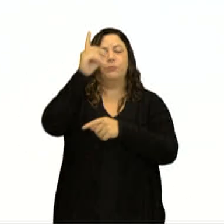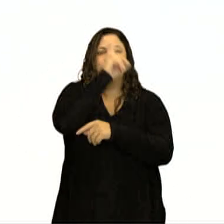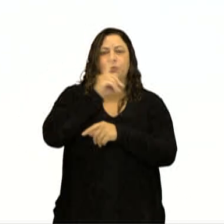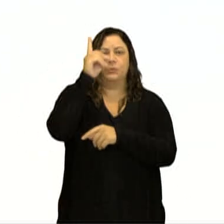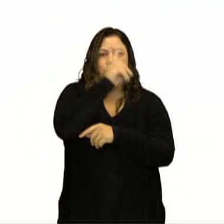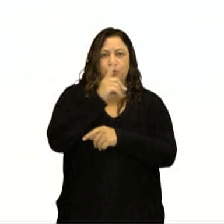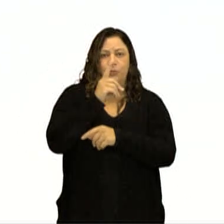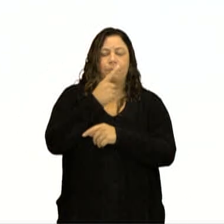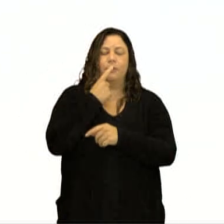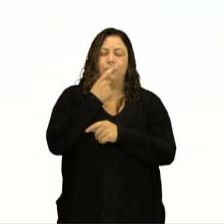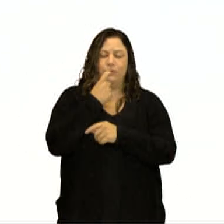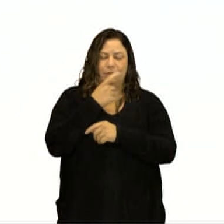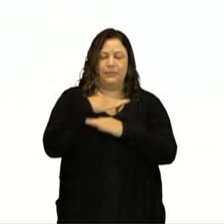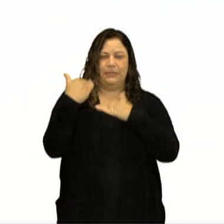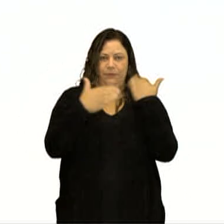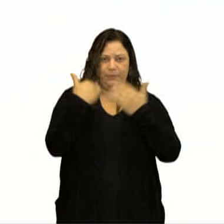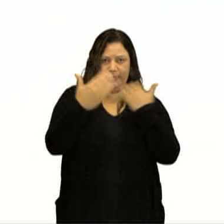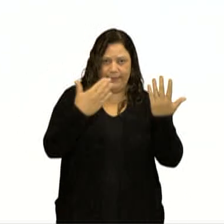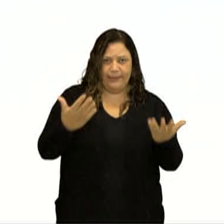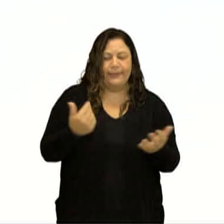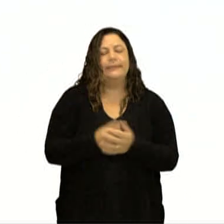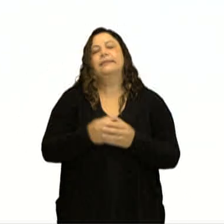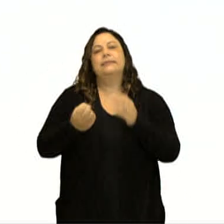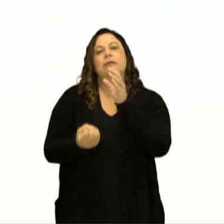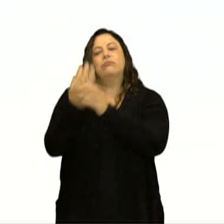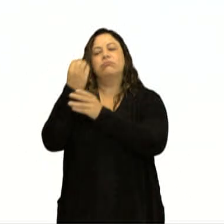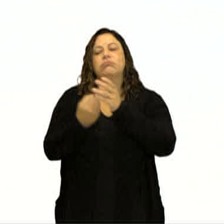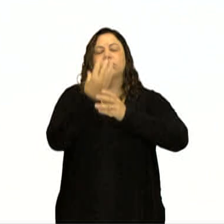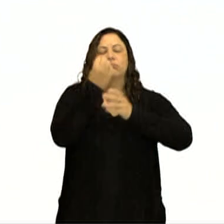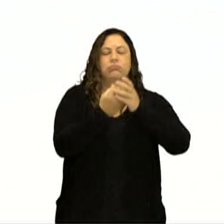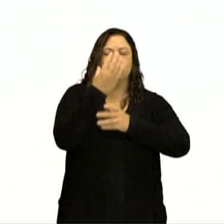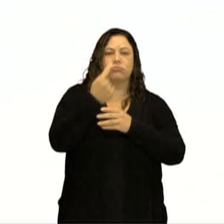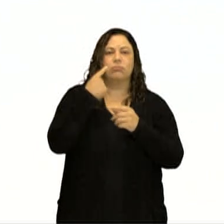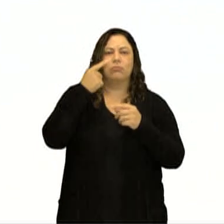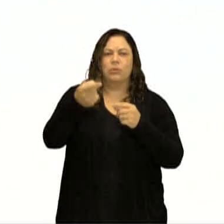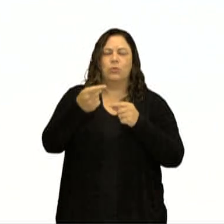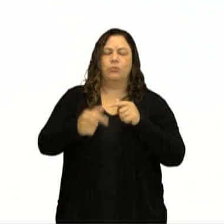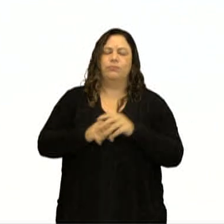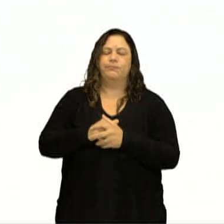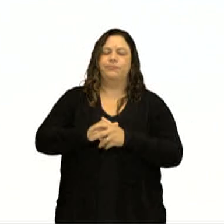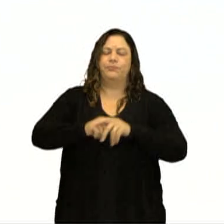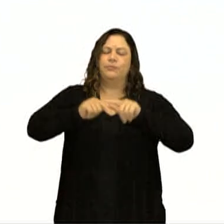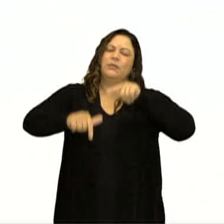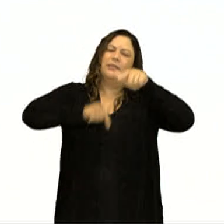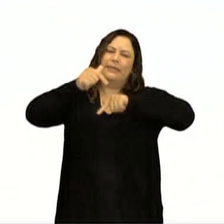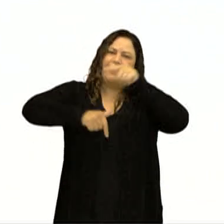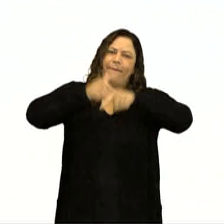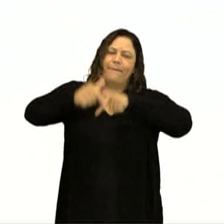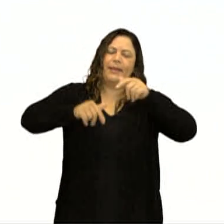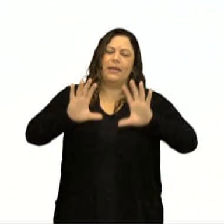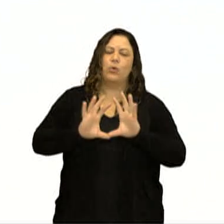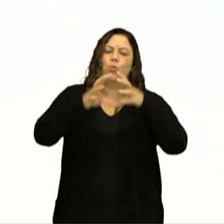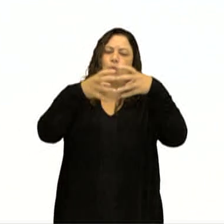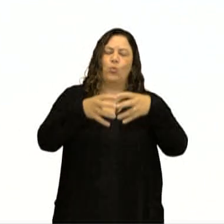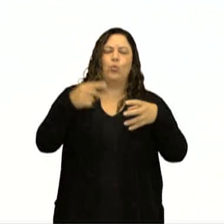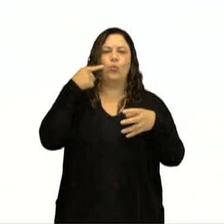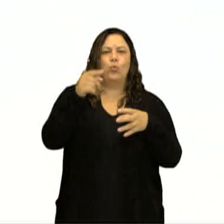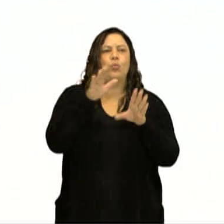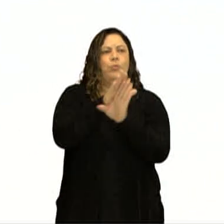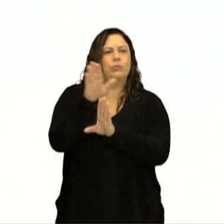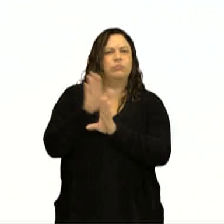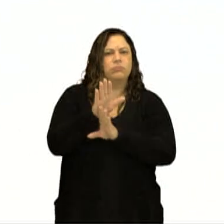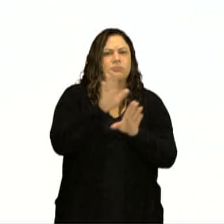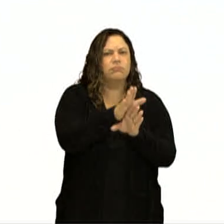Sangrento, nós vamos ver surgindo os chamados sovietes de trabalhadores. Os sovietes, eles eram conselhos que